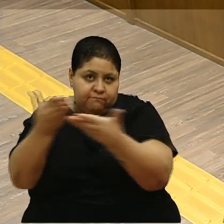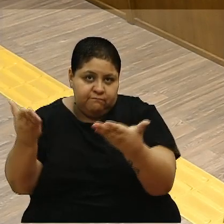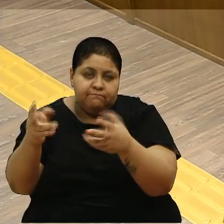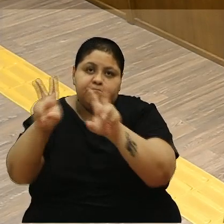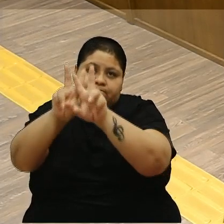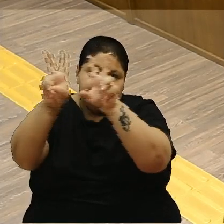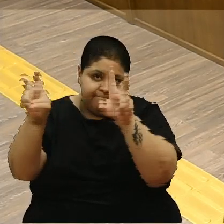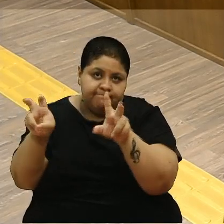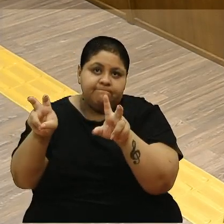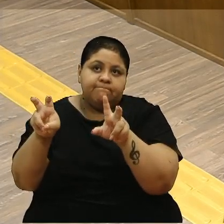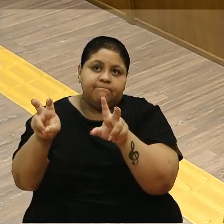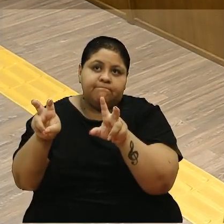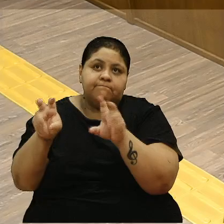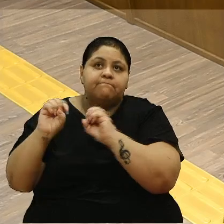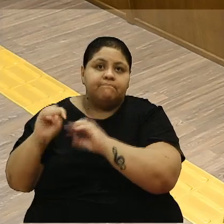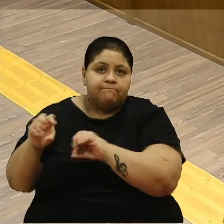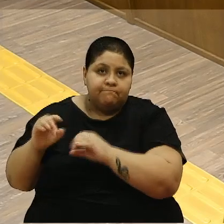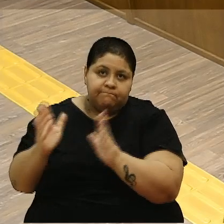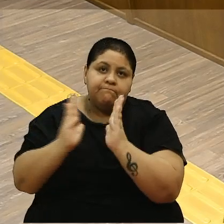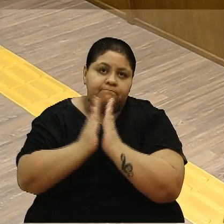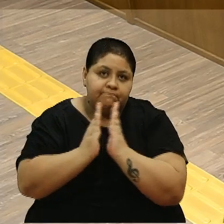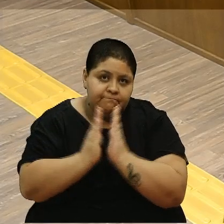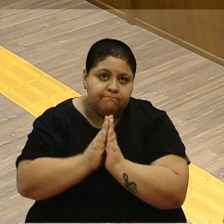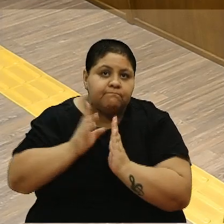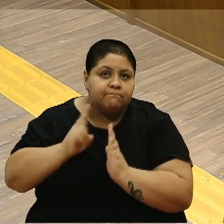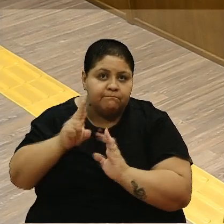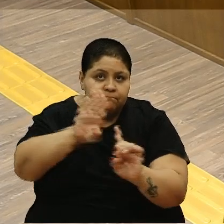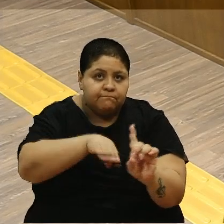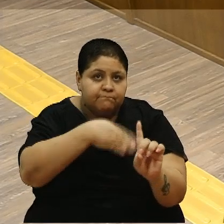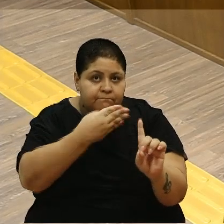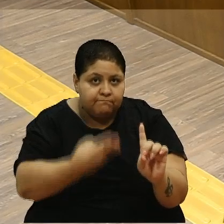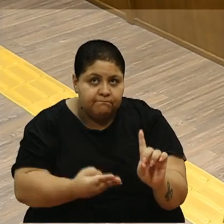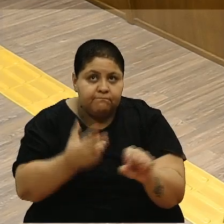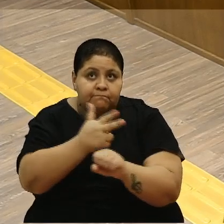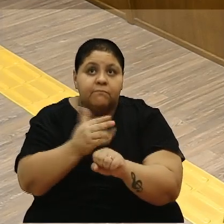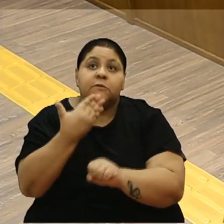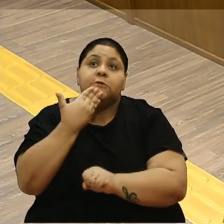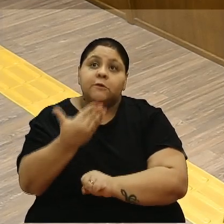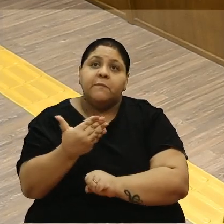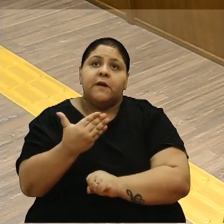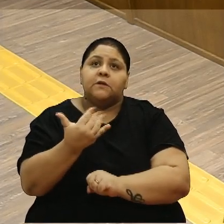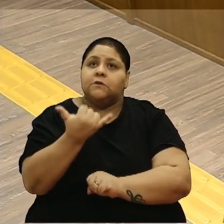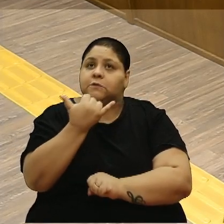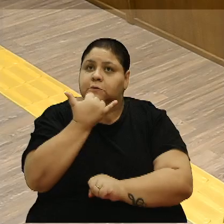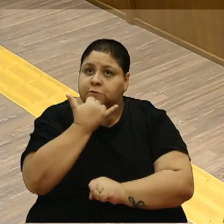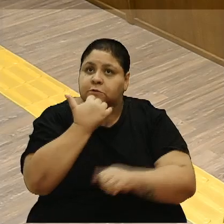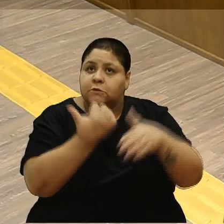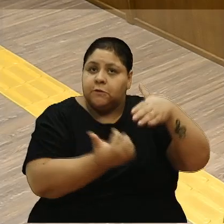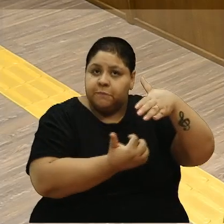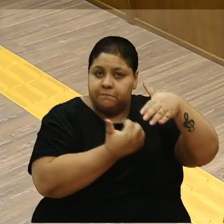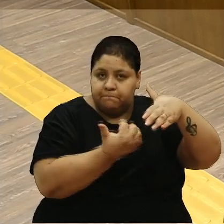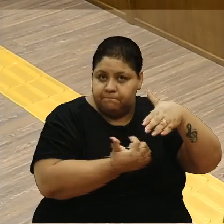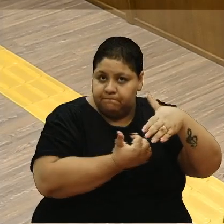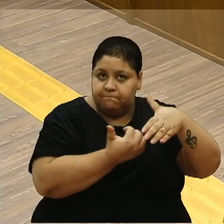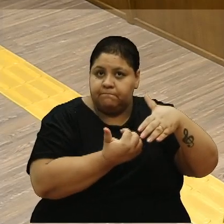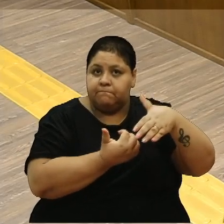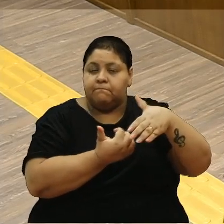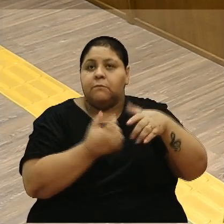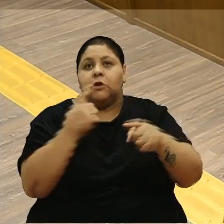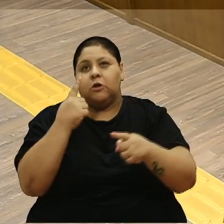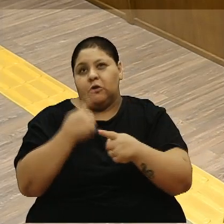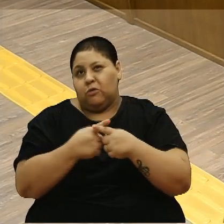tema da educação. Por favor, nós vamos seguir com atenção ao vídeo. Peço desculpas à empresa, dado